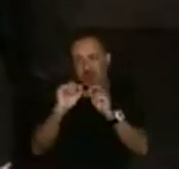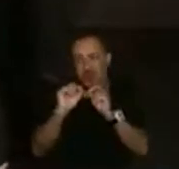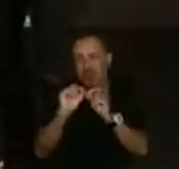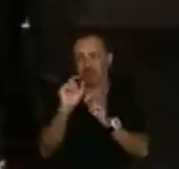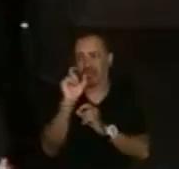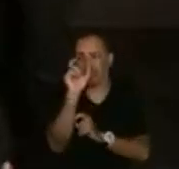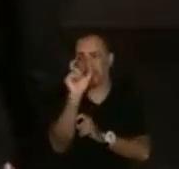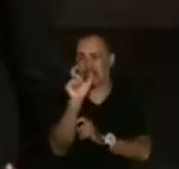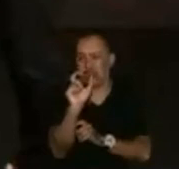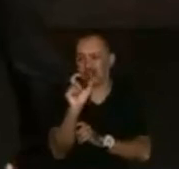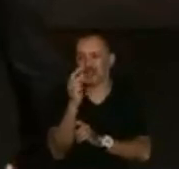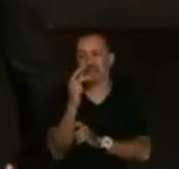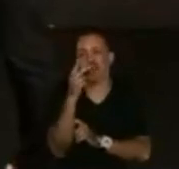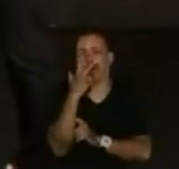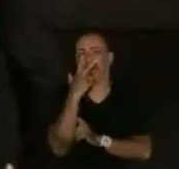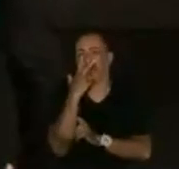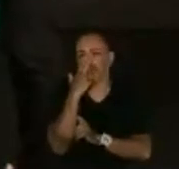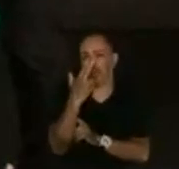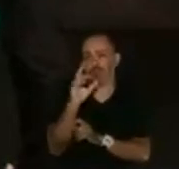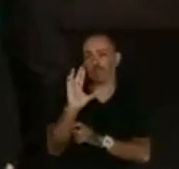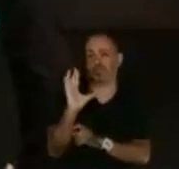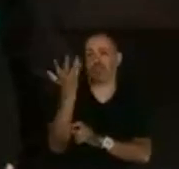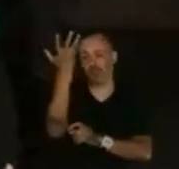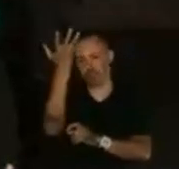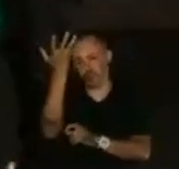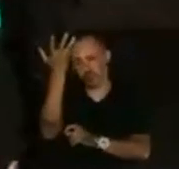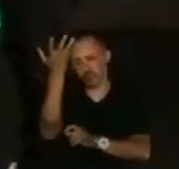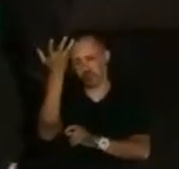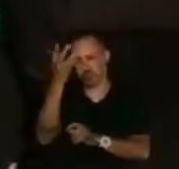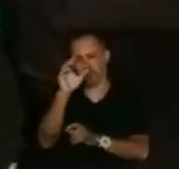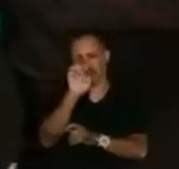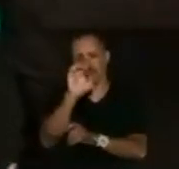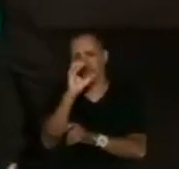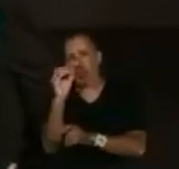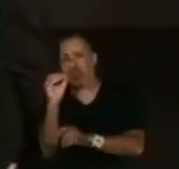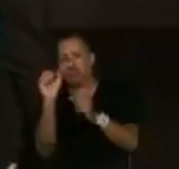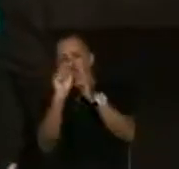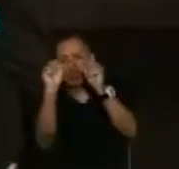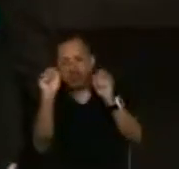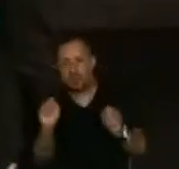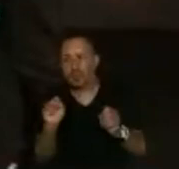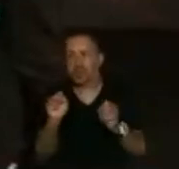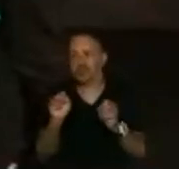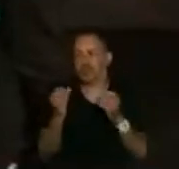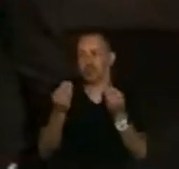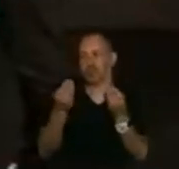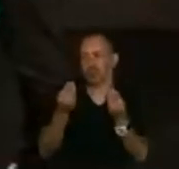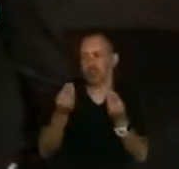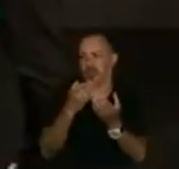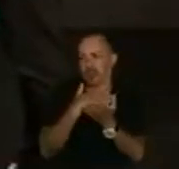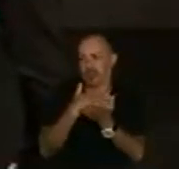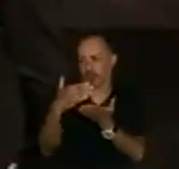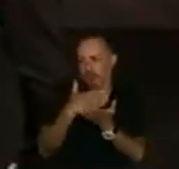colocar em palavras o que vocês acham que esse evento deixa aqui para o ecossistema. Queria chamar o Branda, de repente, para começar